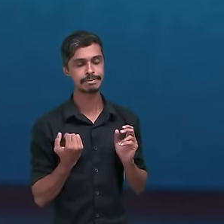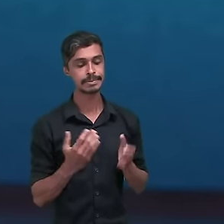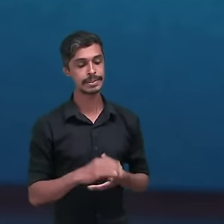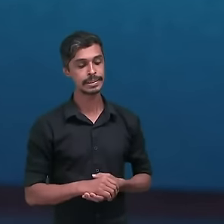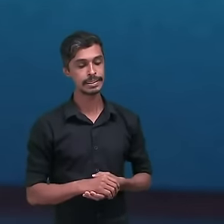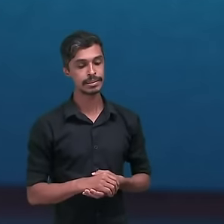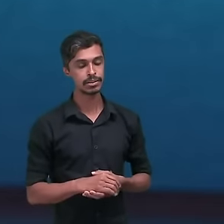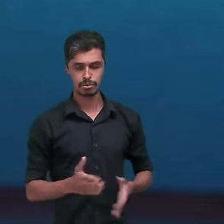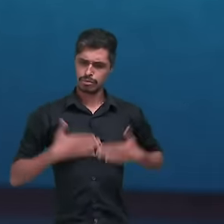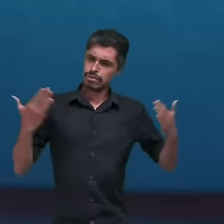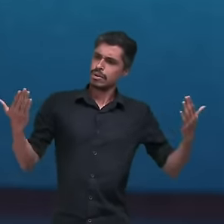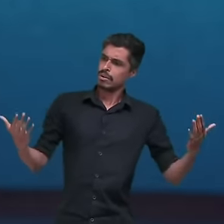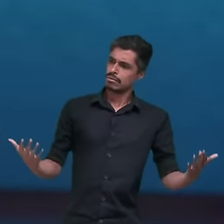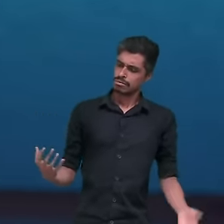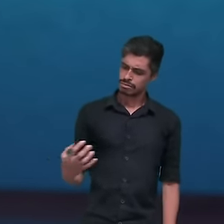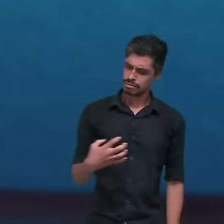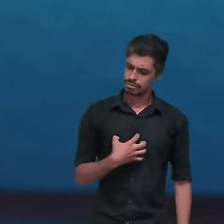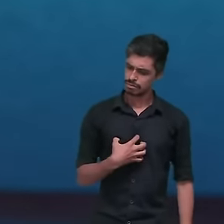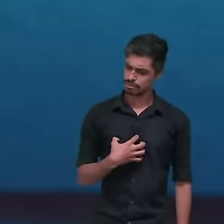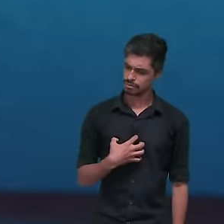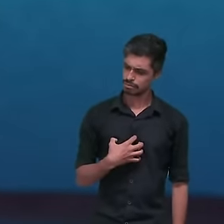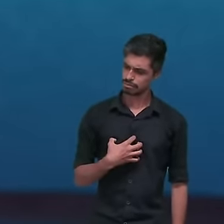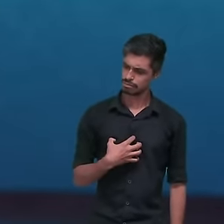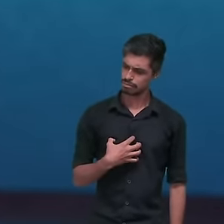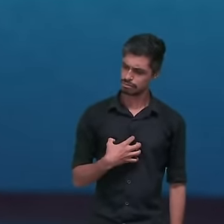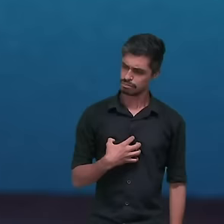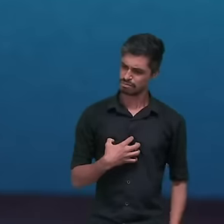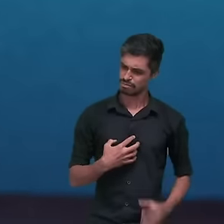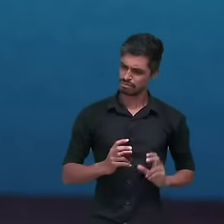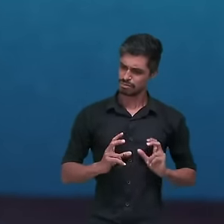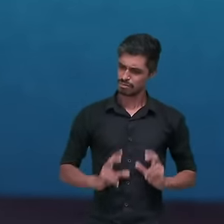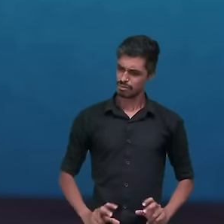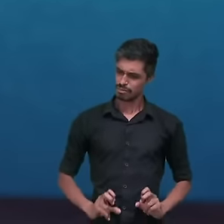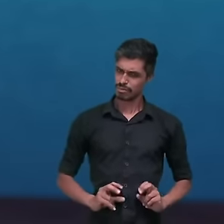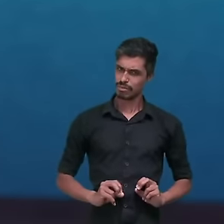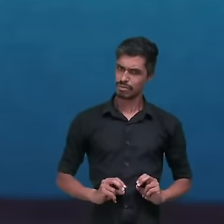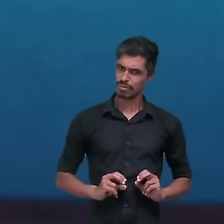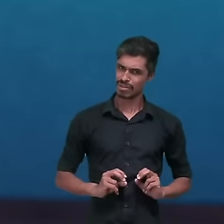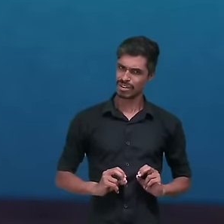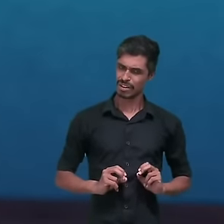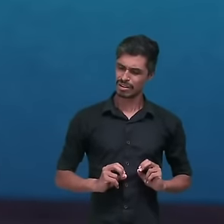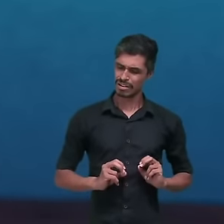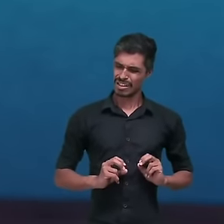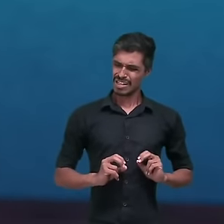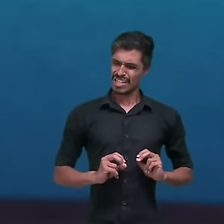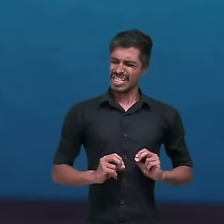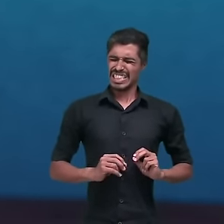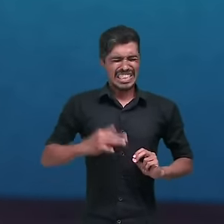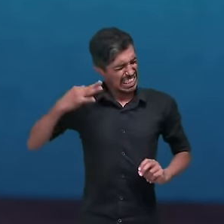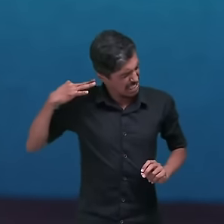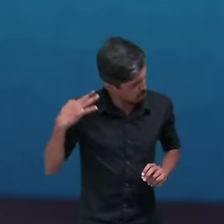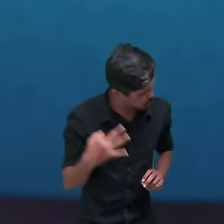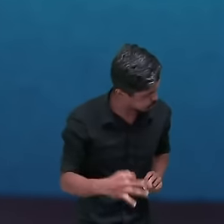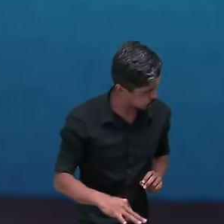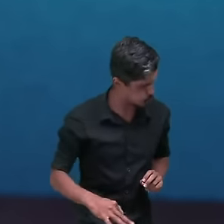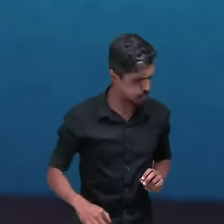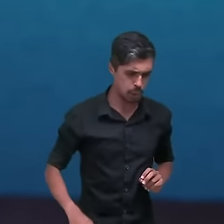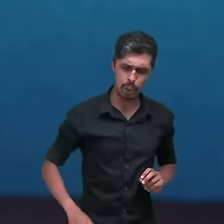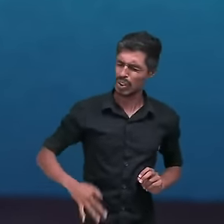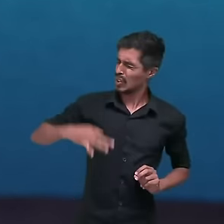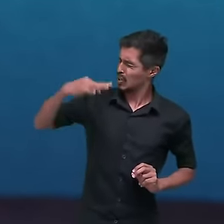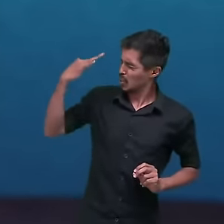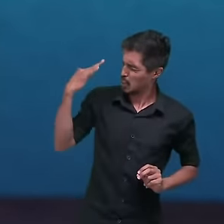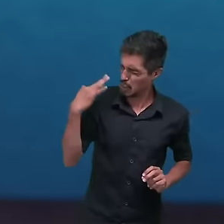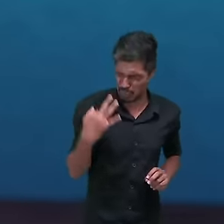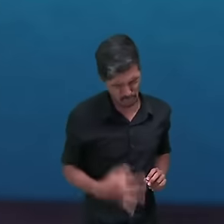De repente eu comecei a sentir que o Espírito estava saindo de mim. Eu comecei a morir, um dor insoportável. E minha esposa